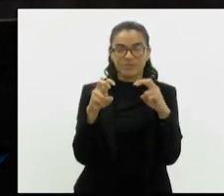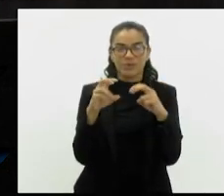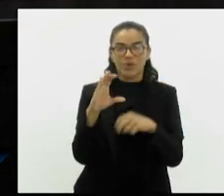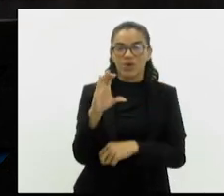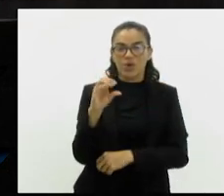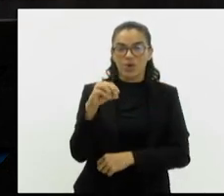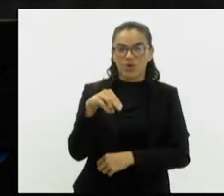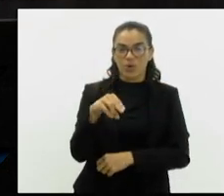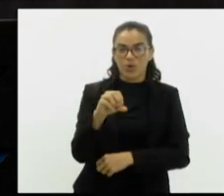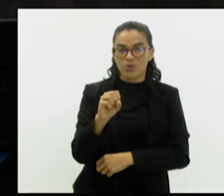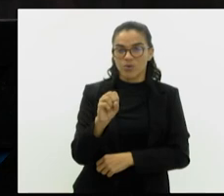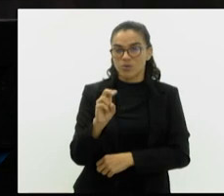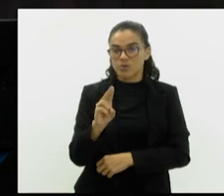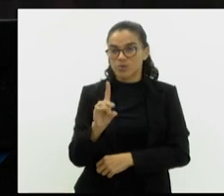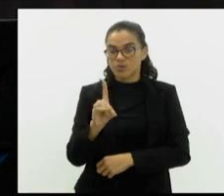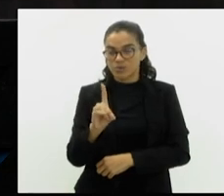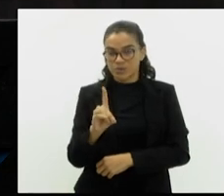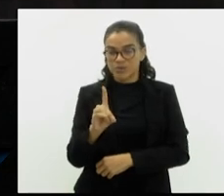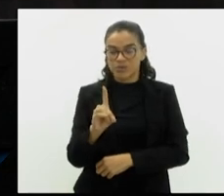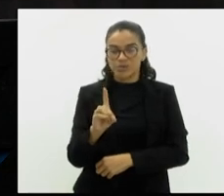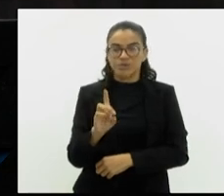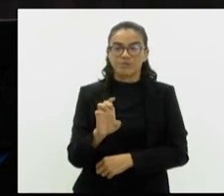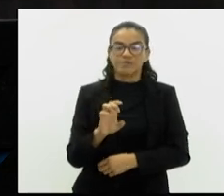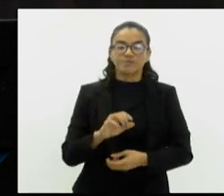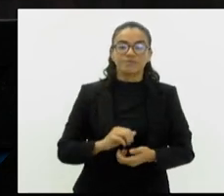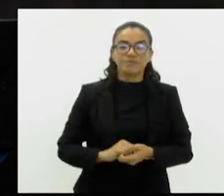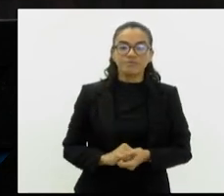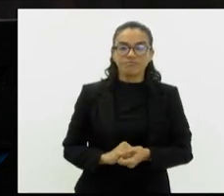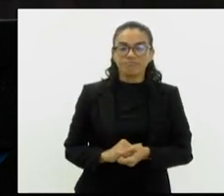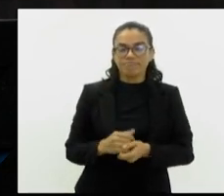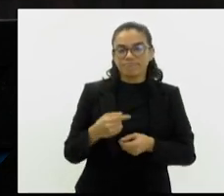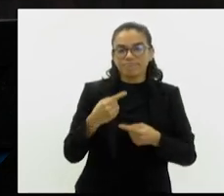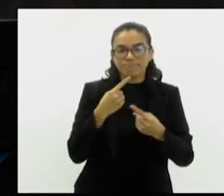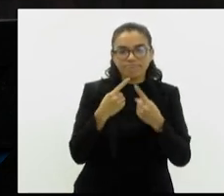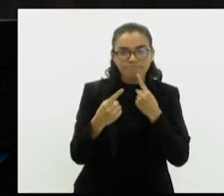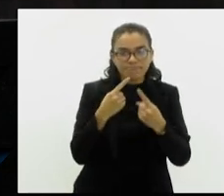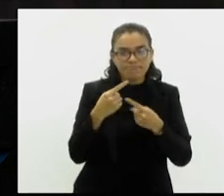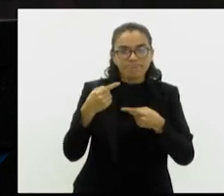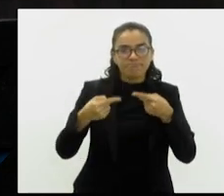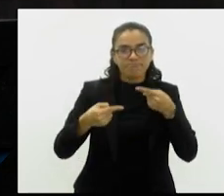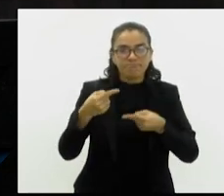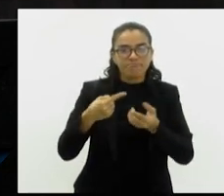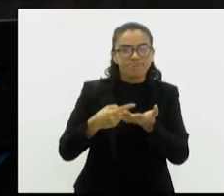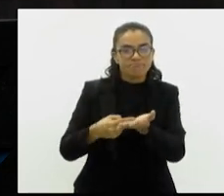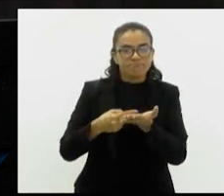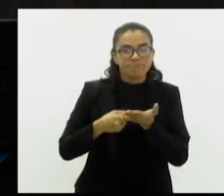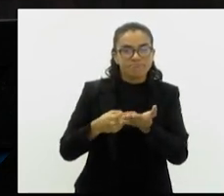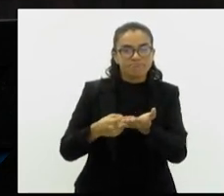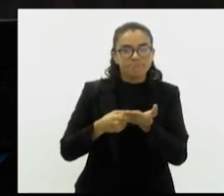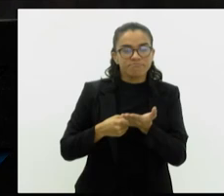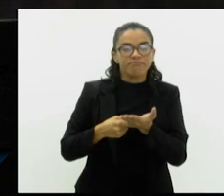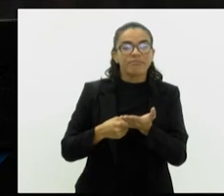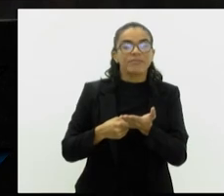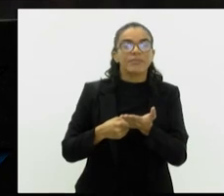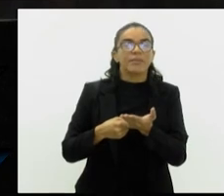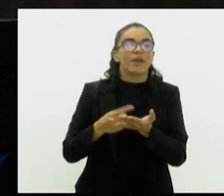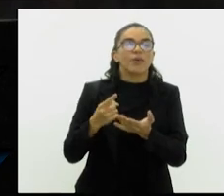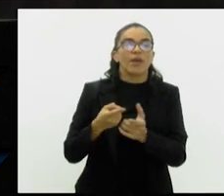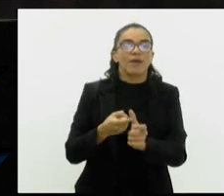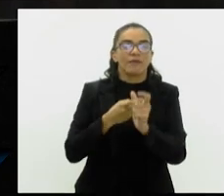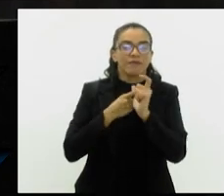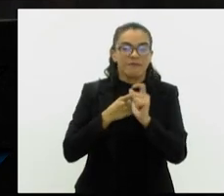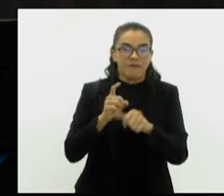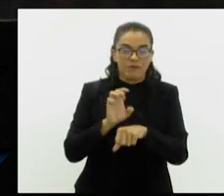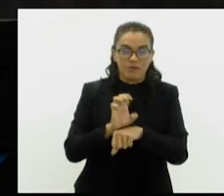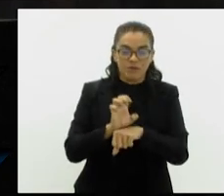né para discutir a da dívida do estado e tô